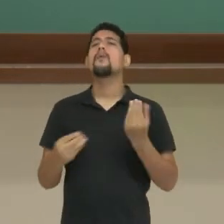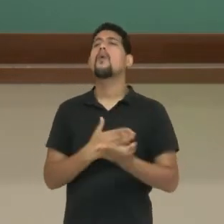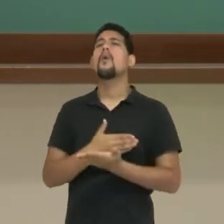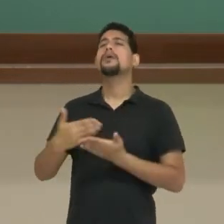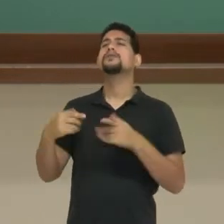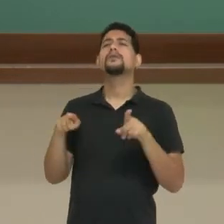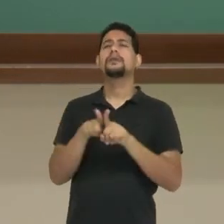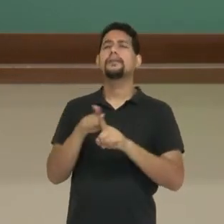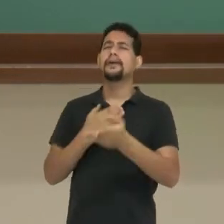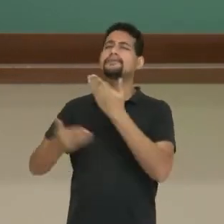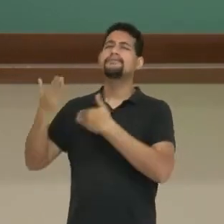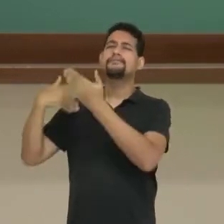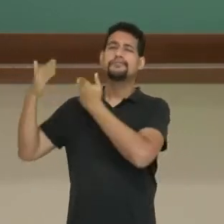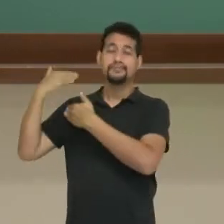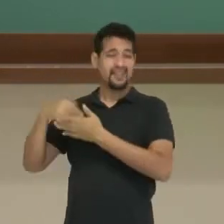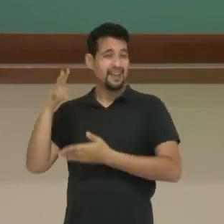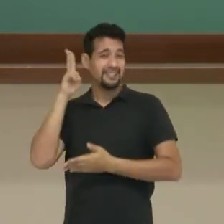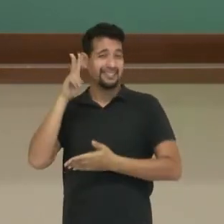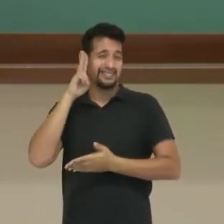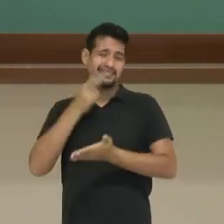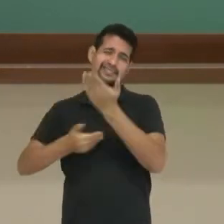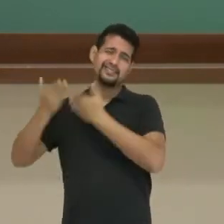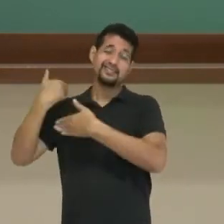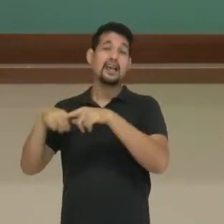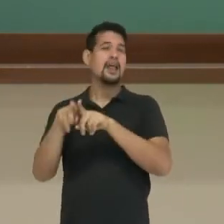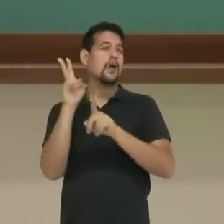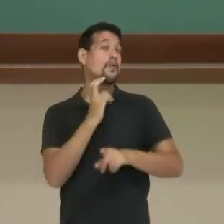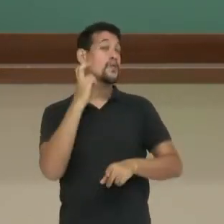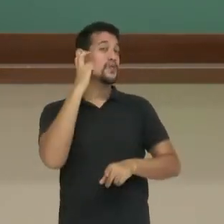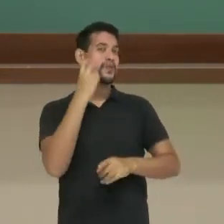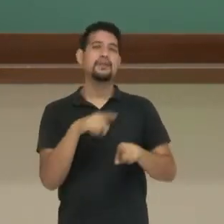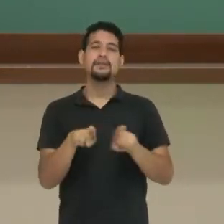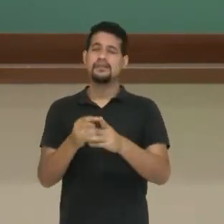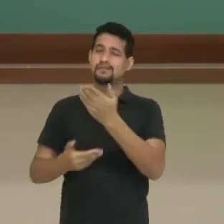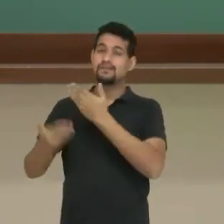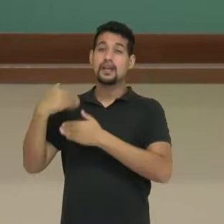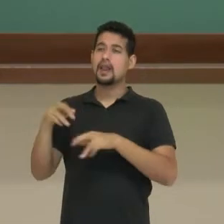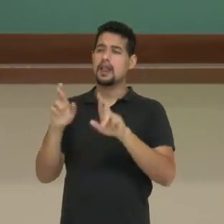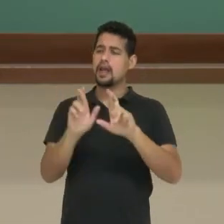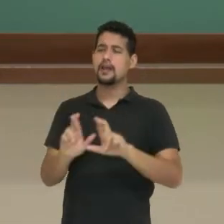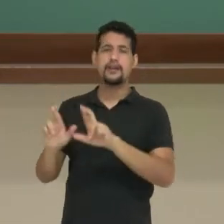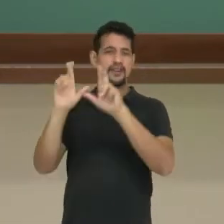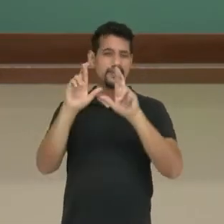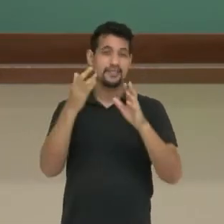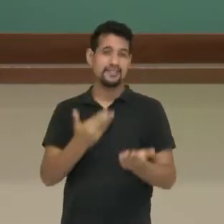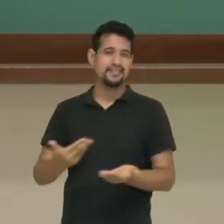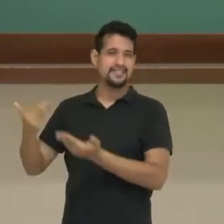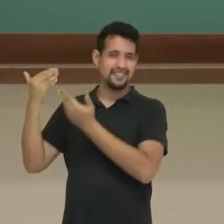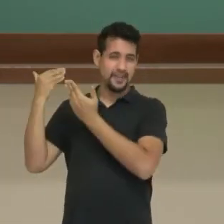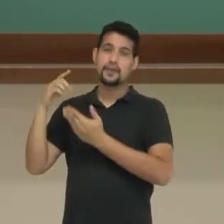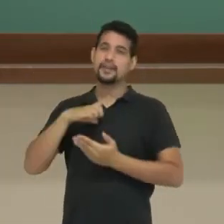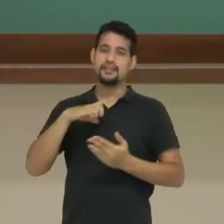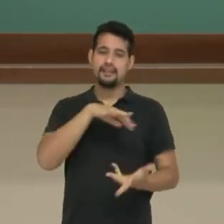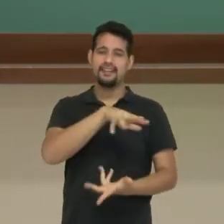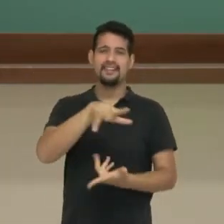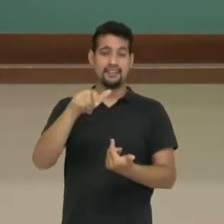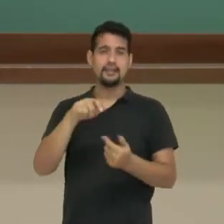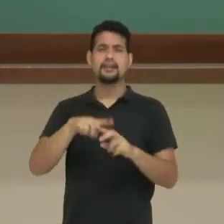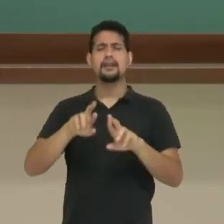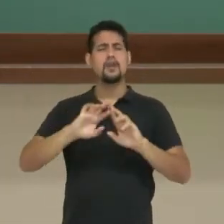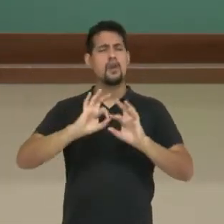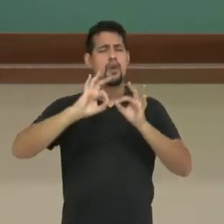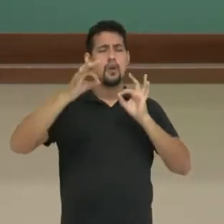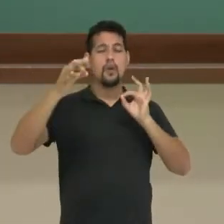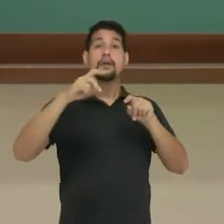naquele tempo, naquele período histórico, naquela cultura, naquela região, né? Geográfica, digamos assim. Mas ao chegar